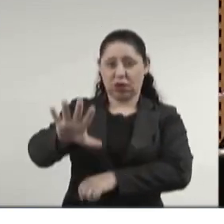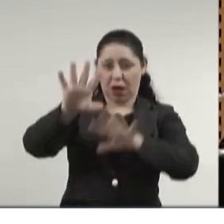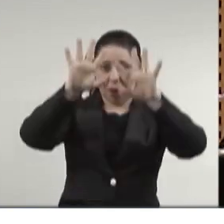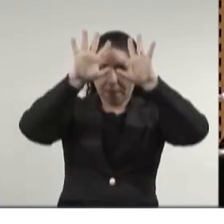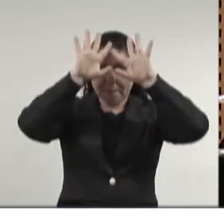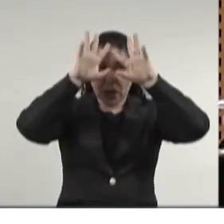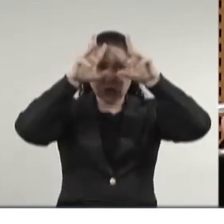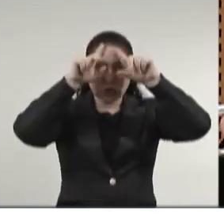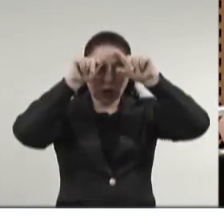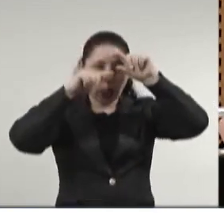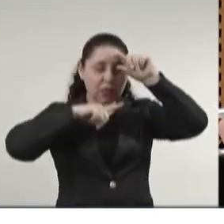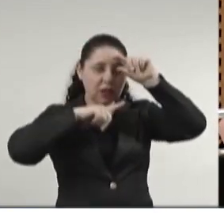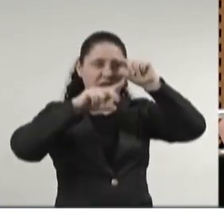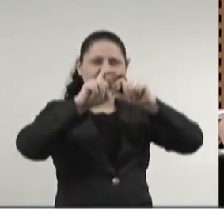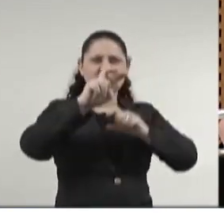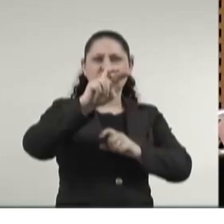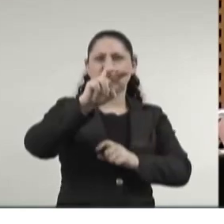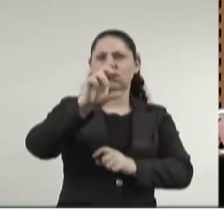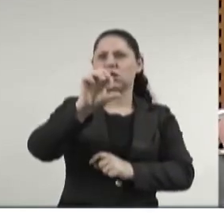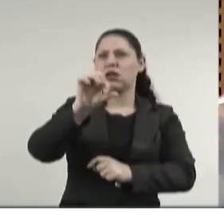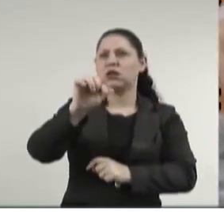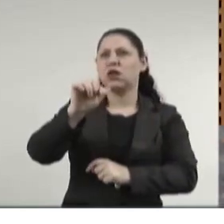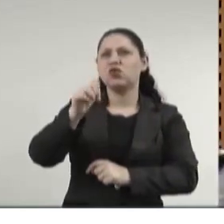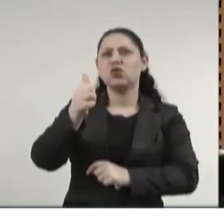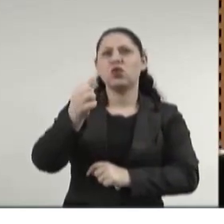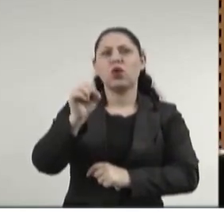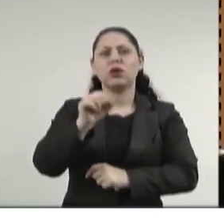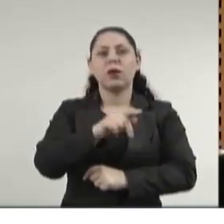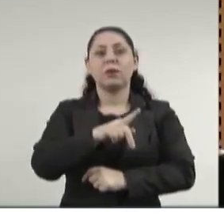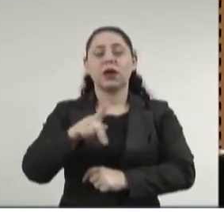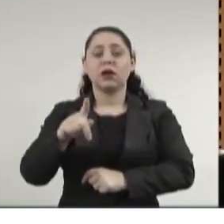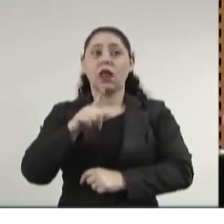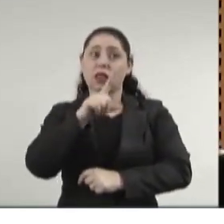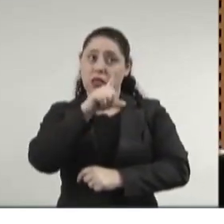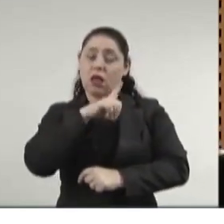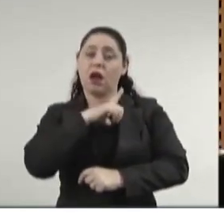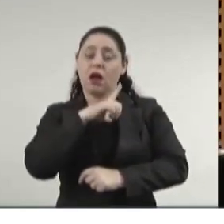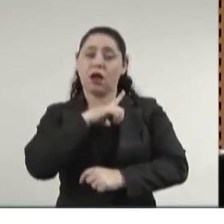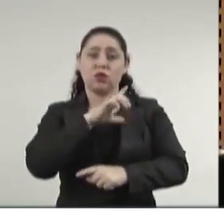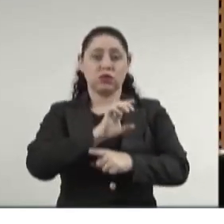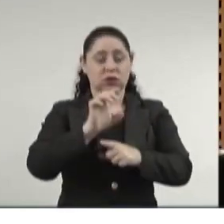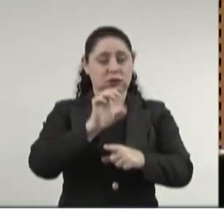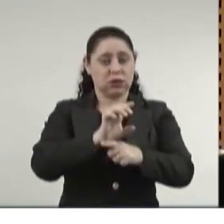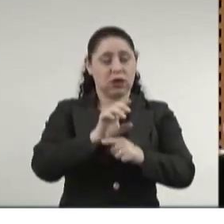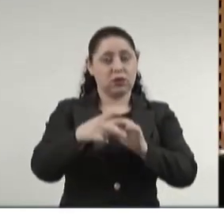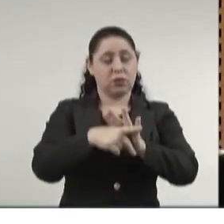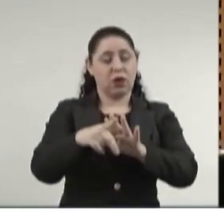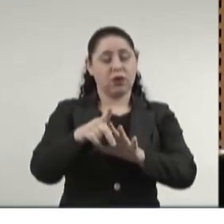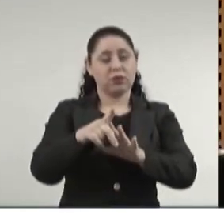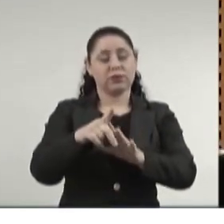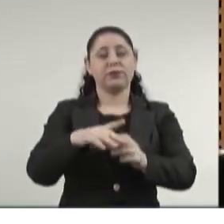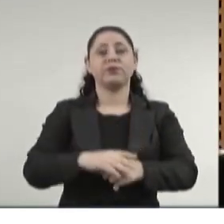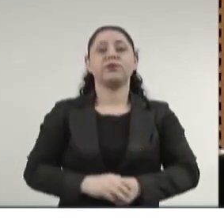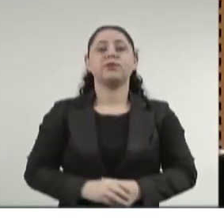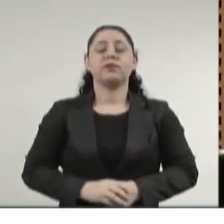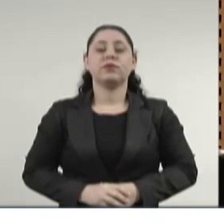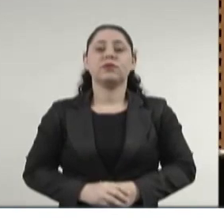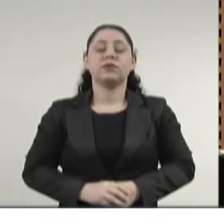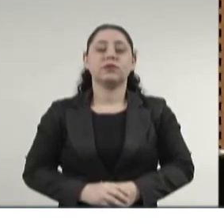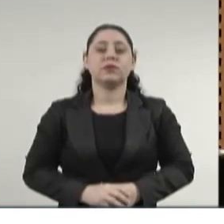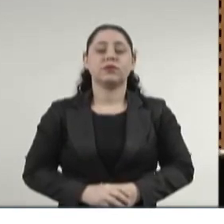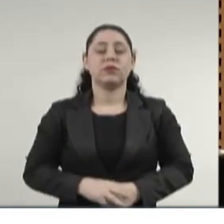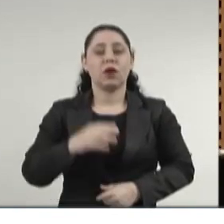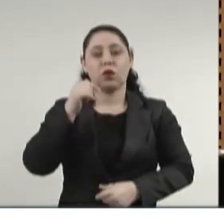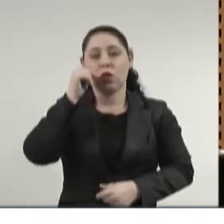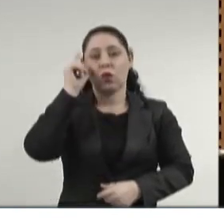amazônica. 5, 6, 7, 8 presidentes estão lá, ou estavam no final de semana, enfim.